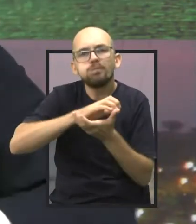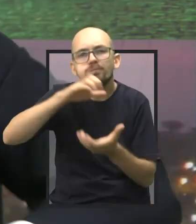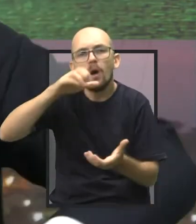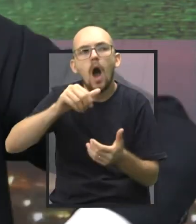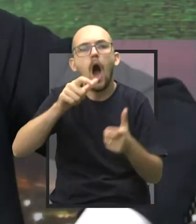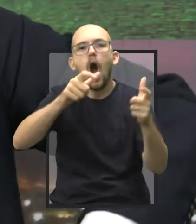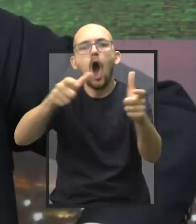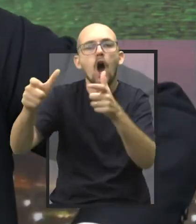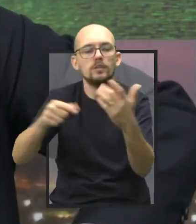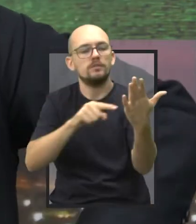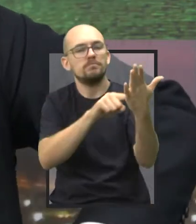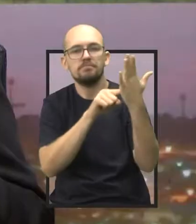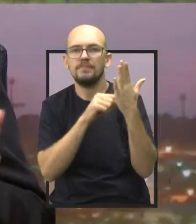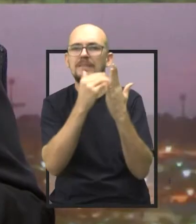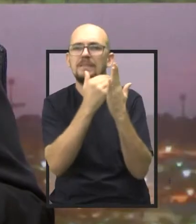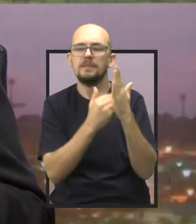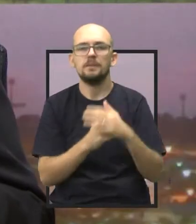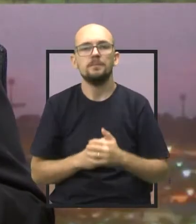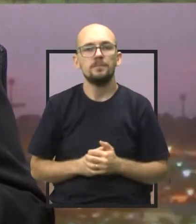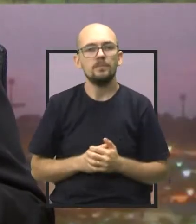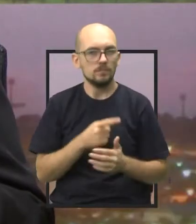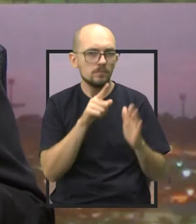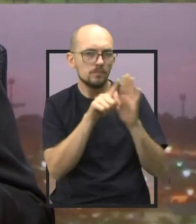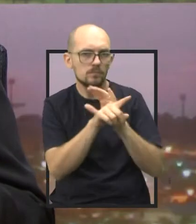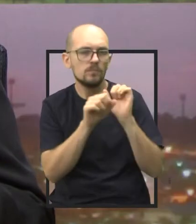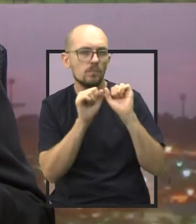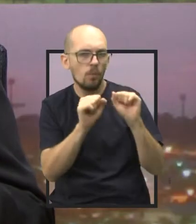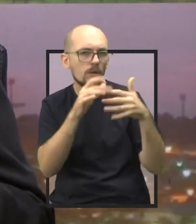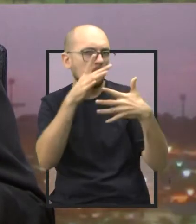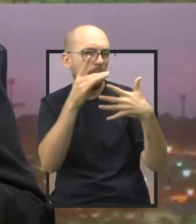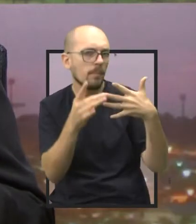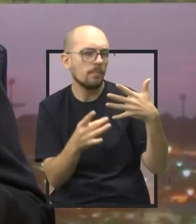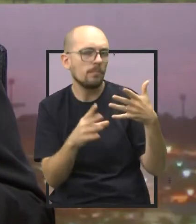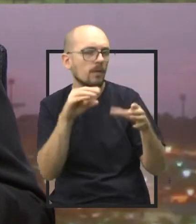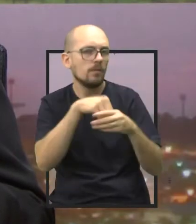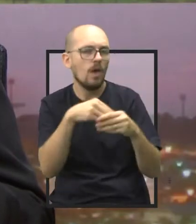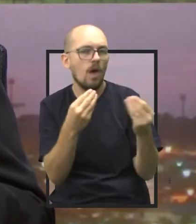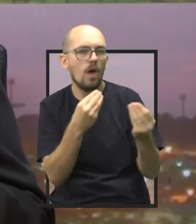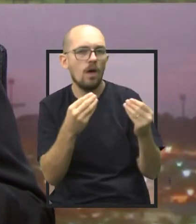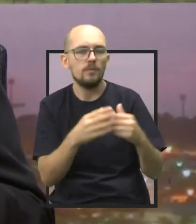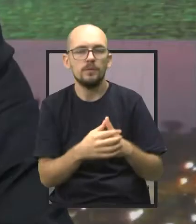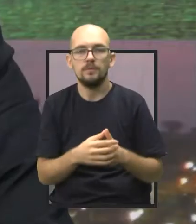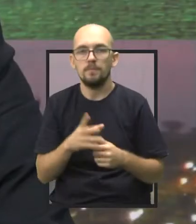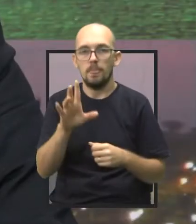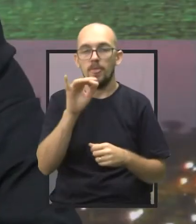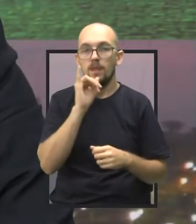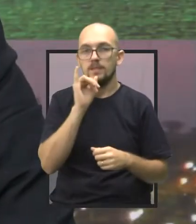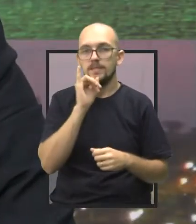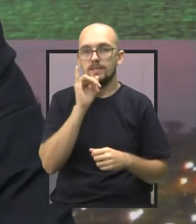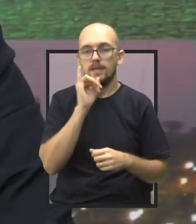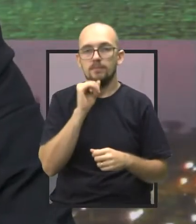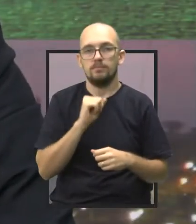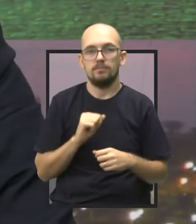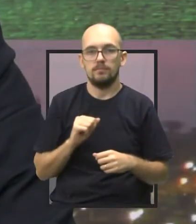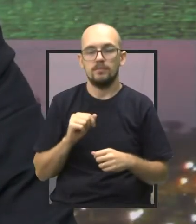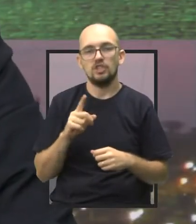assim sucessivamente. Detalha, né? alguns itens para a gente. Por exemplo, a